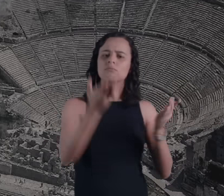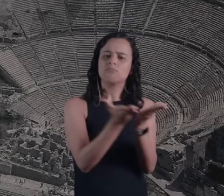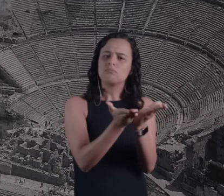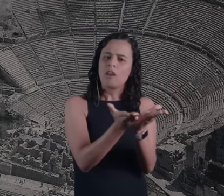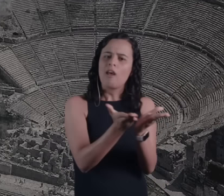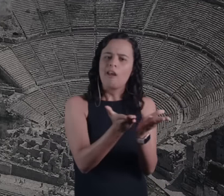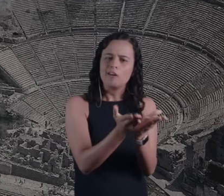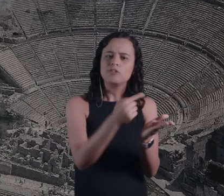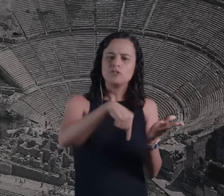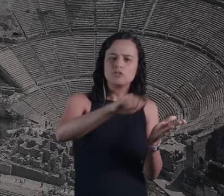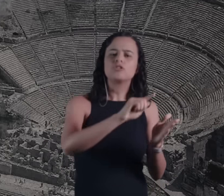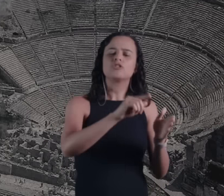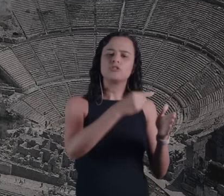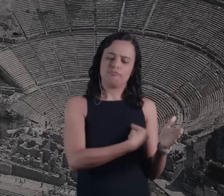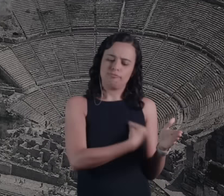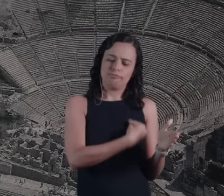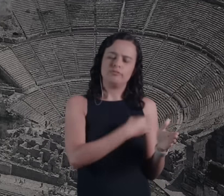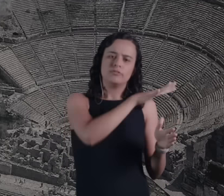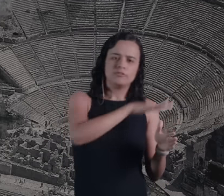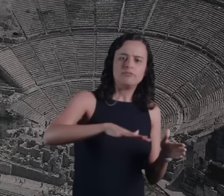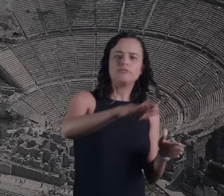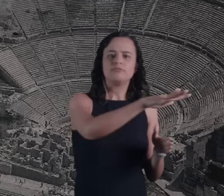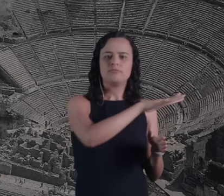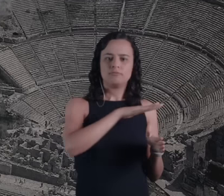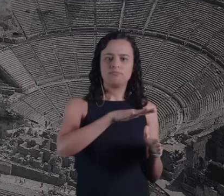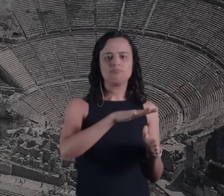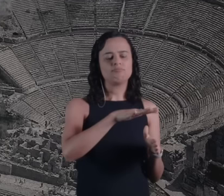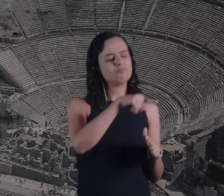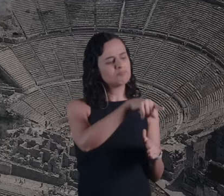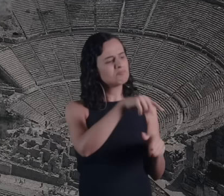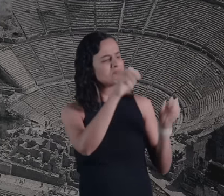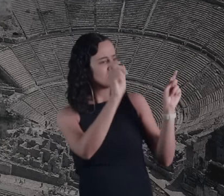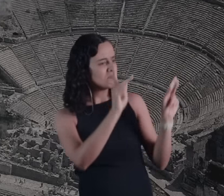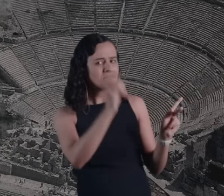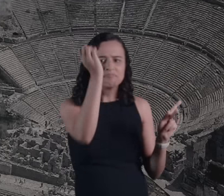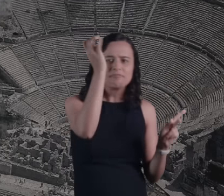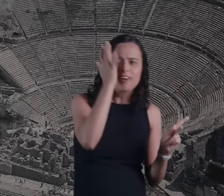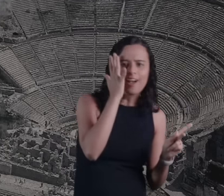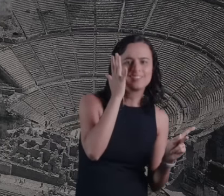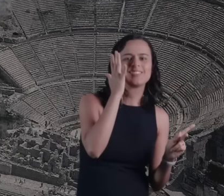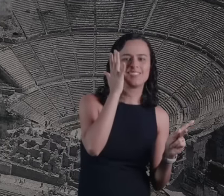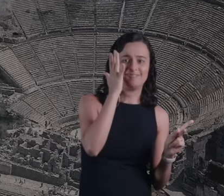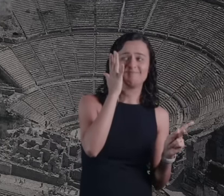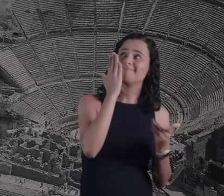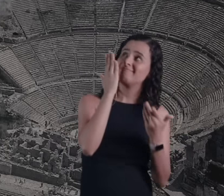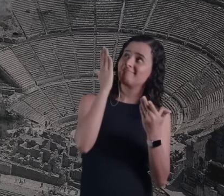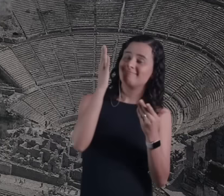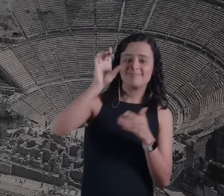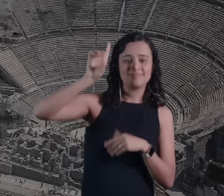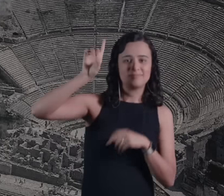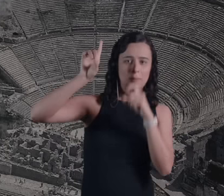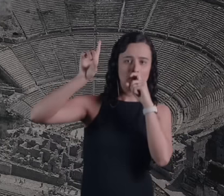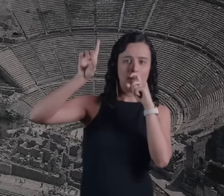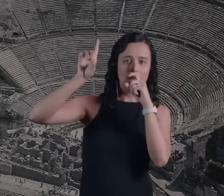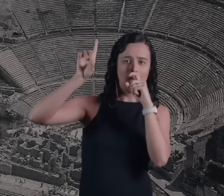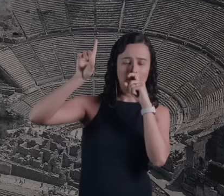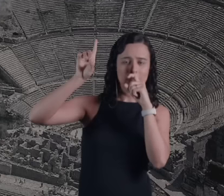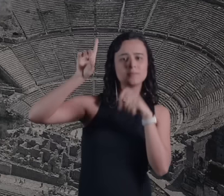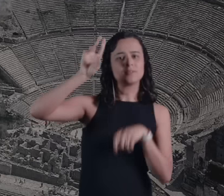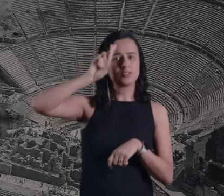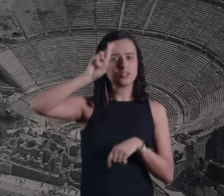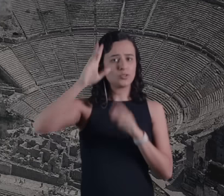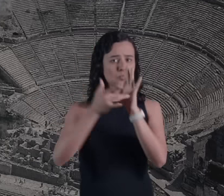fiéis em Cristo Jesus, graça a vós outros e paz da parte de Deus nosso Pai e do